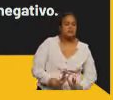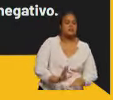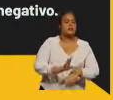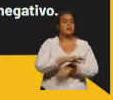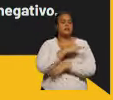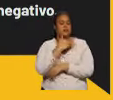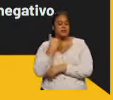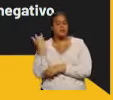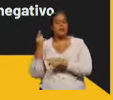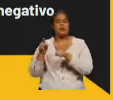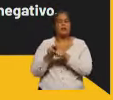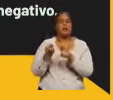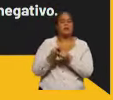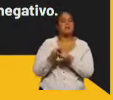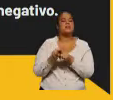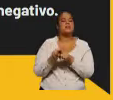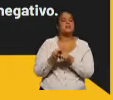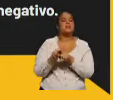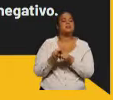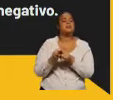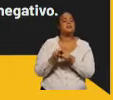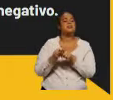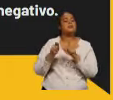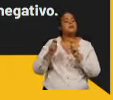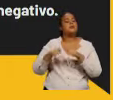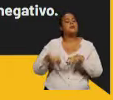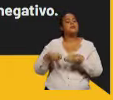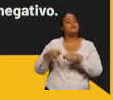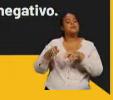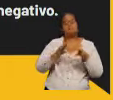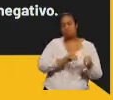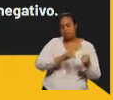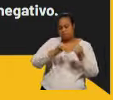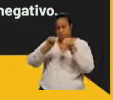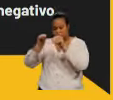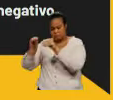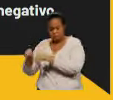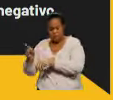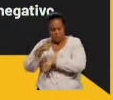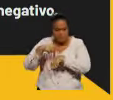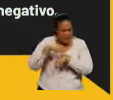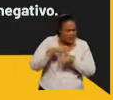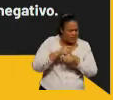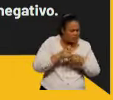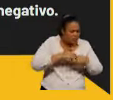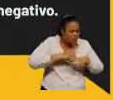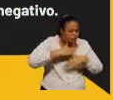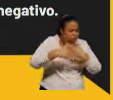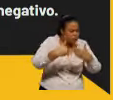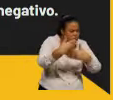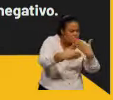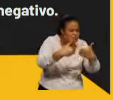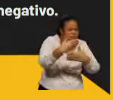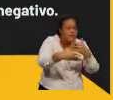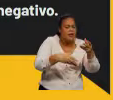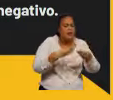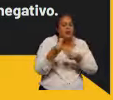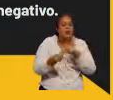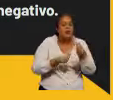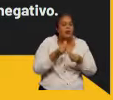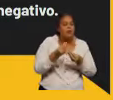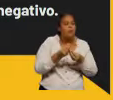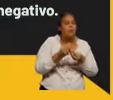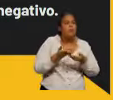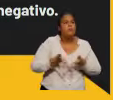mortalidade e a taxa de migração eu vou saber já está crescendo quando eu sei o